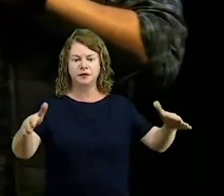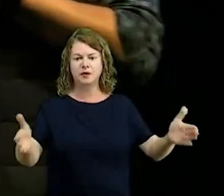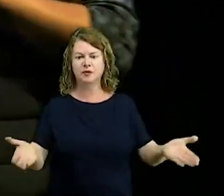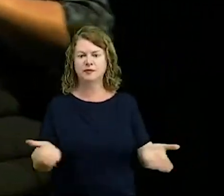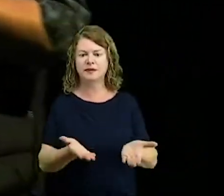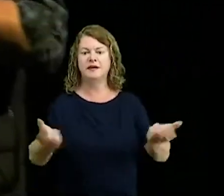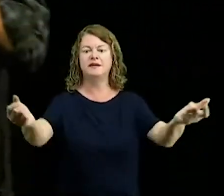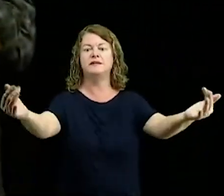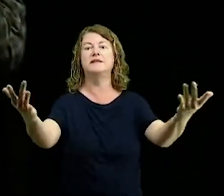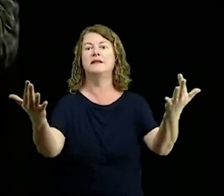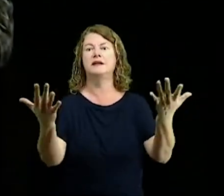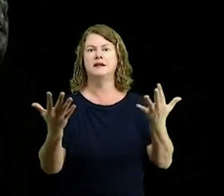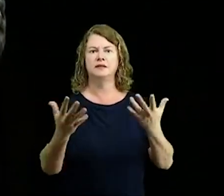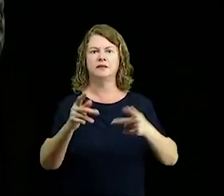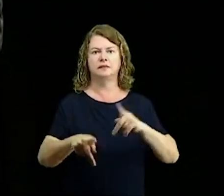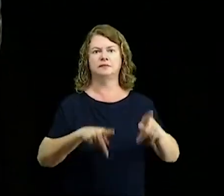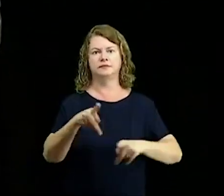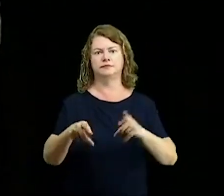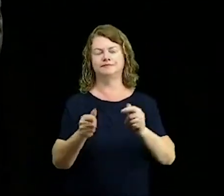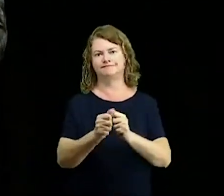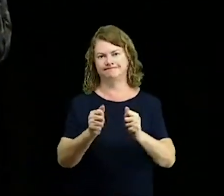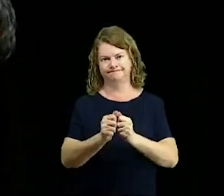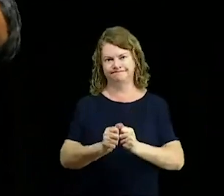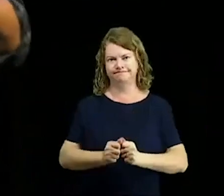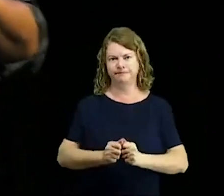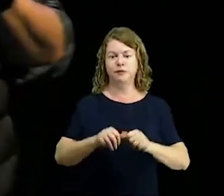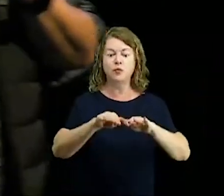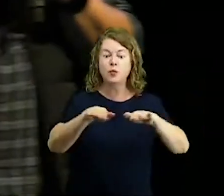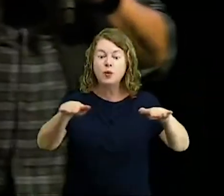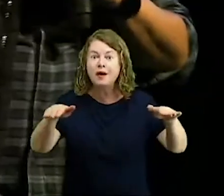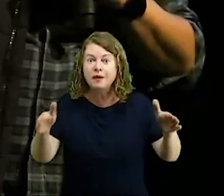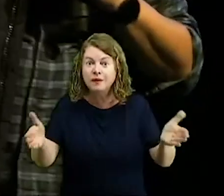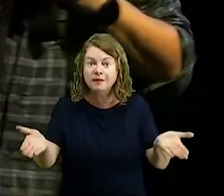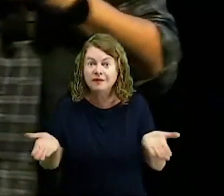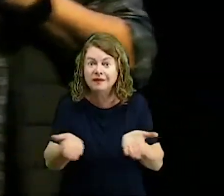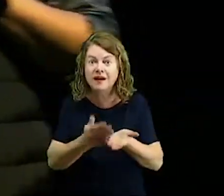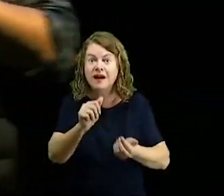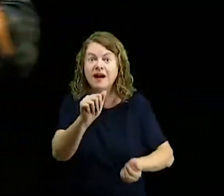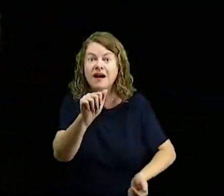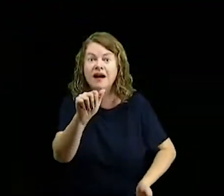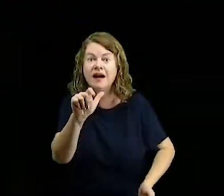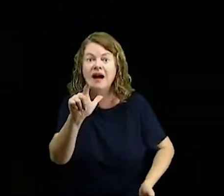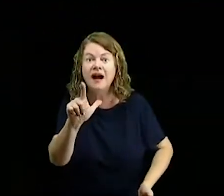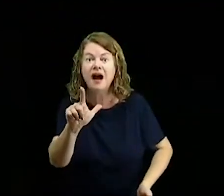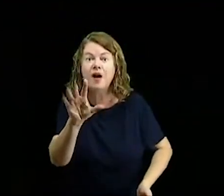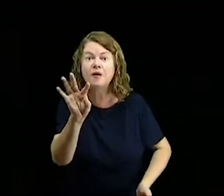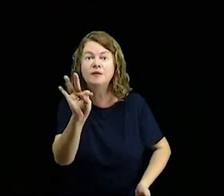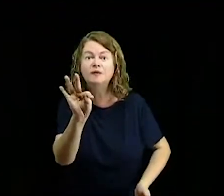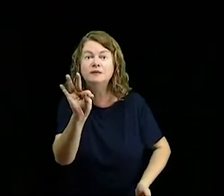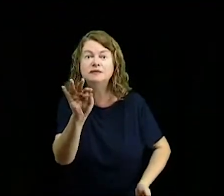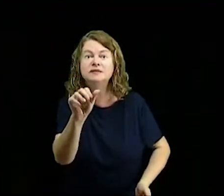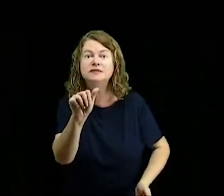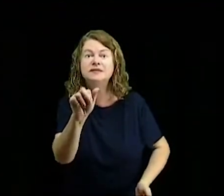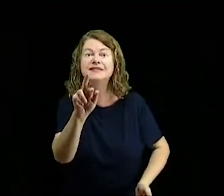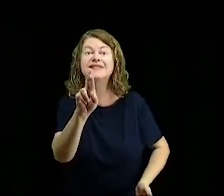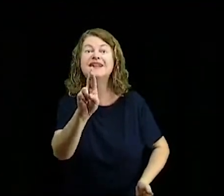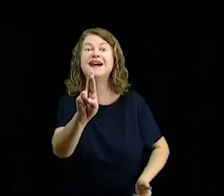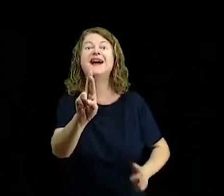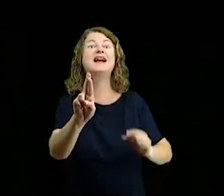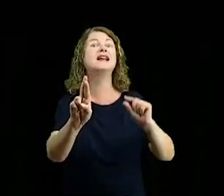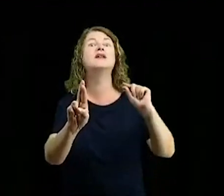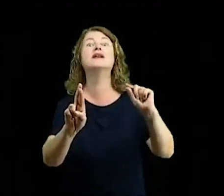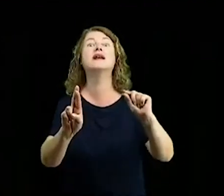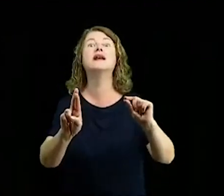O altar, querido, é você. Nunca vou esquecer, pastor Davi. Eu